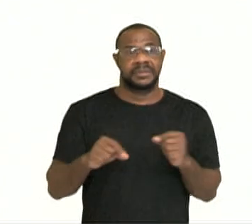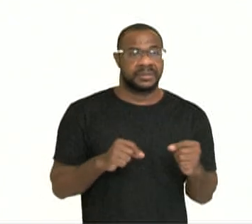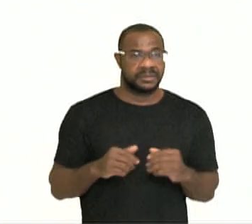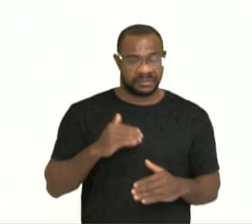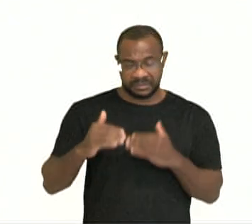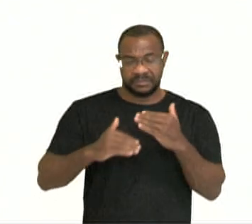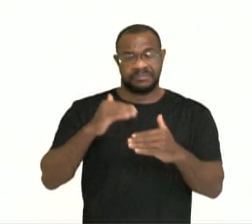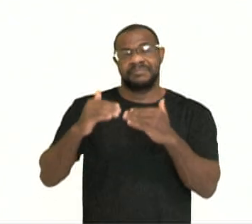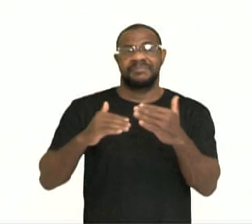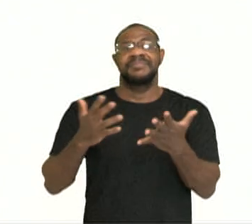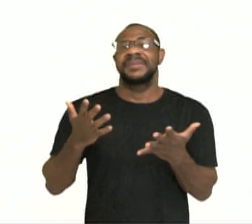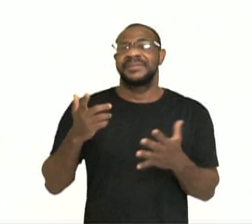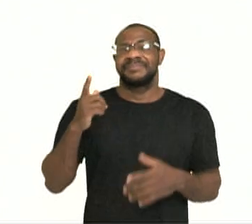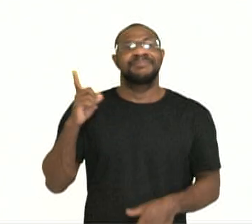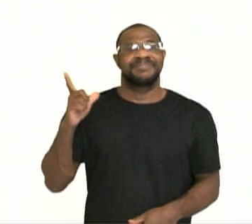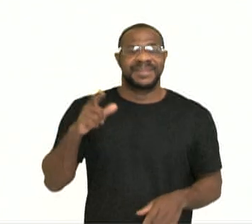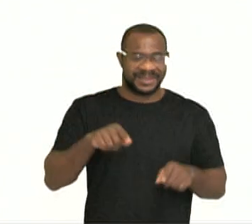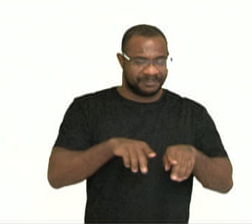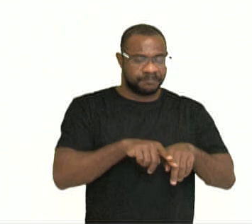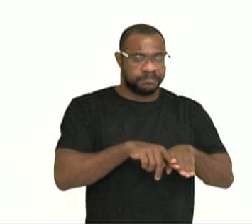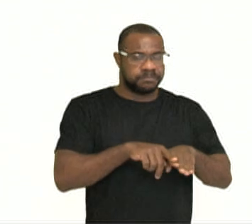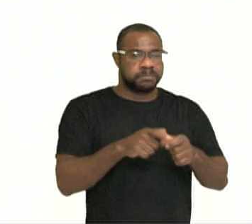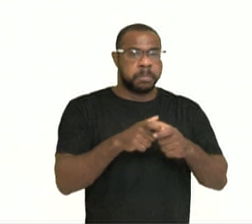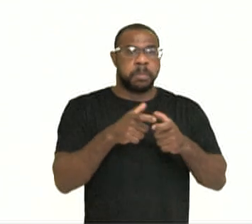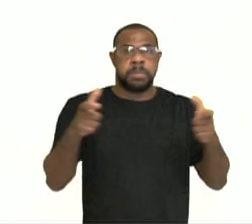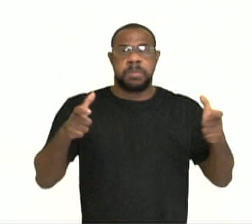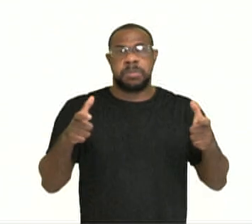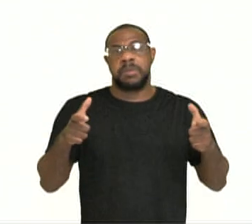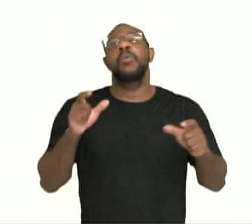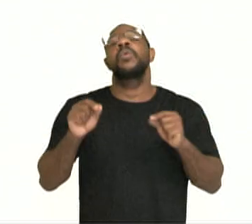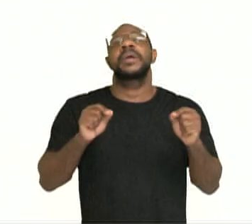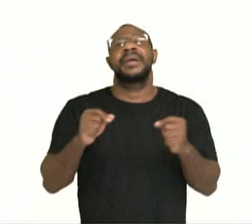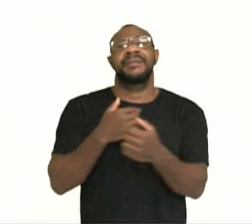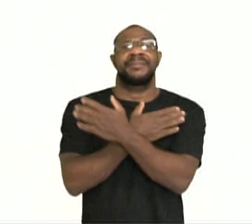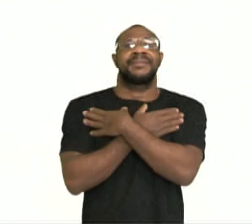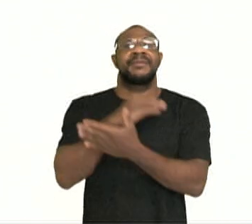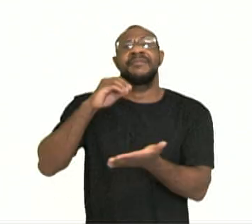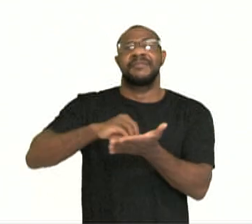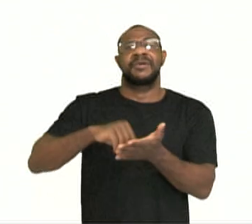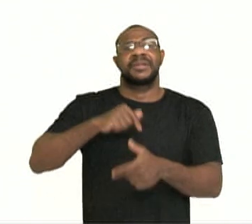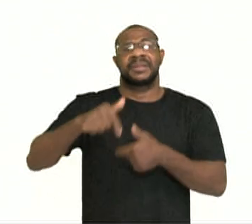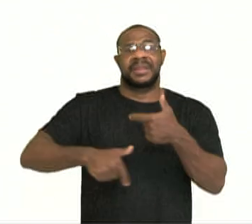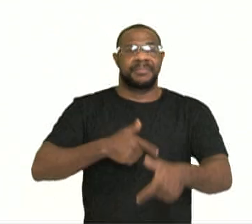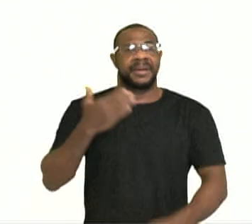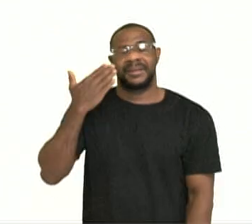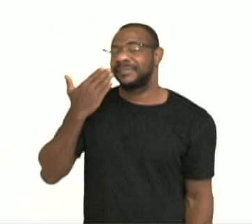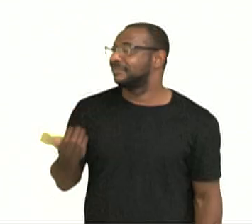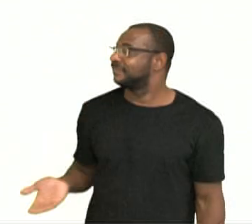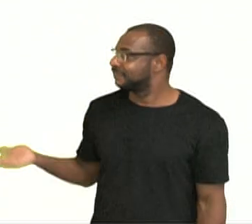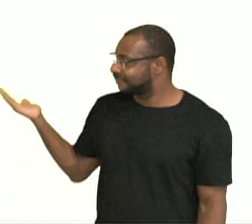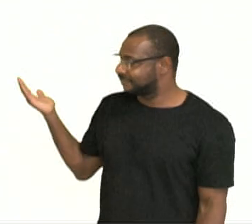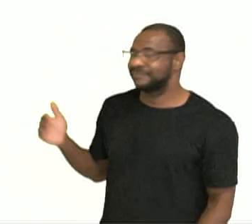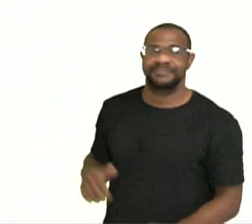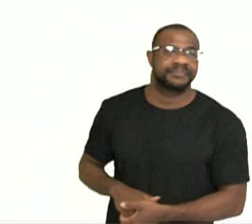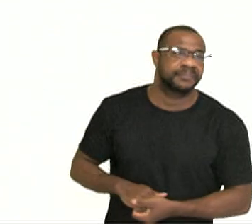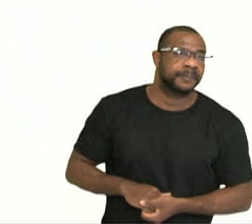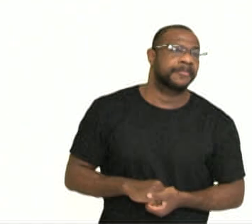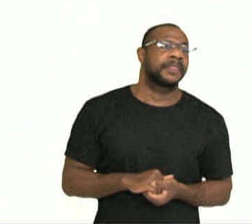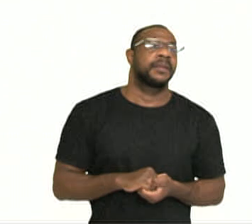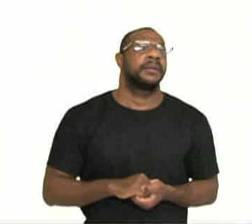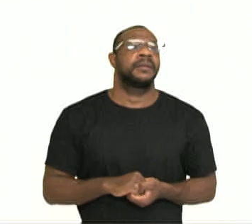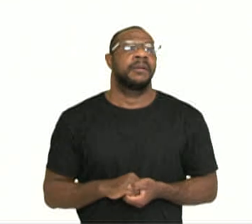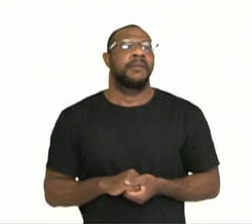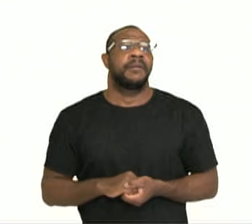de desemprego ali também elevados e todas as consequências da falta de renda dessa população, por exemplo, né? Então,